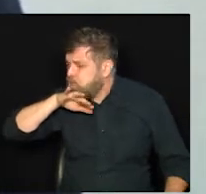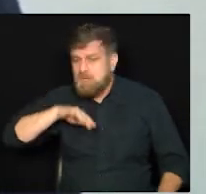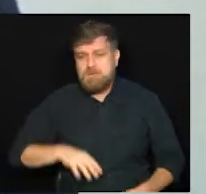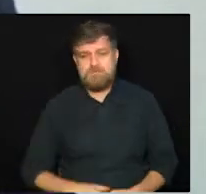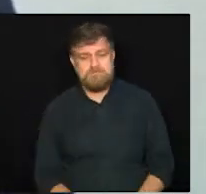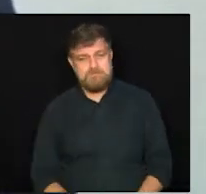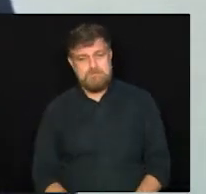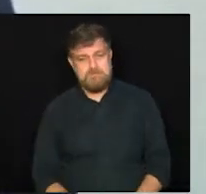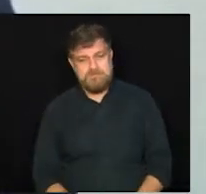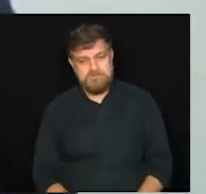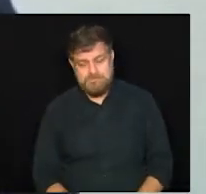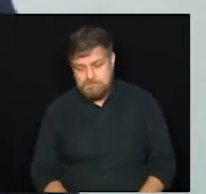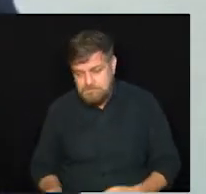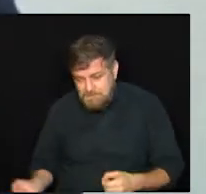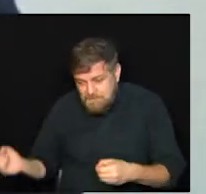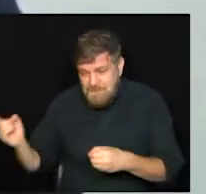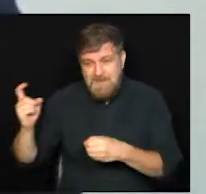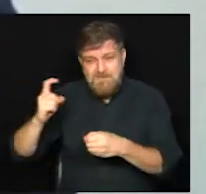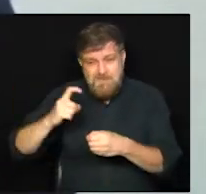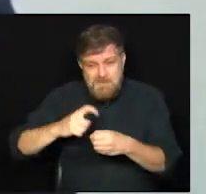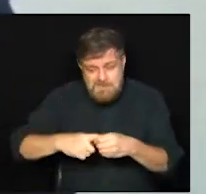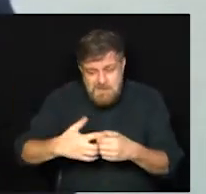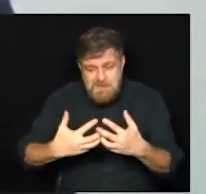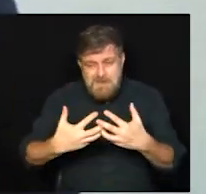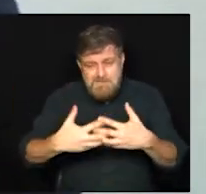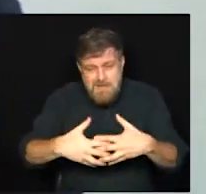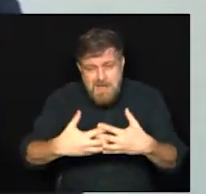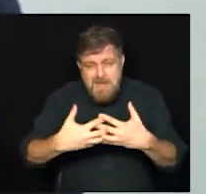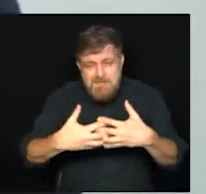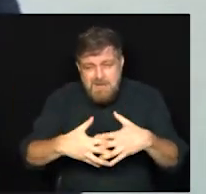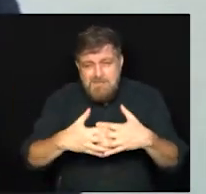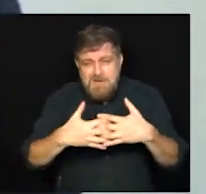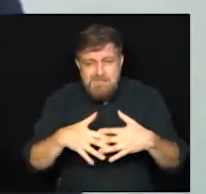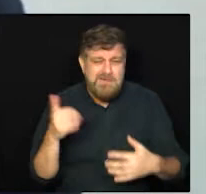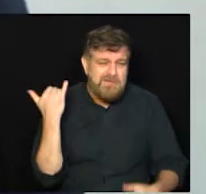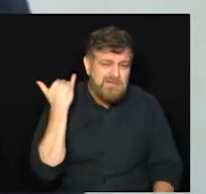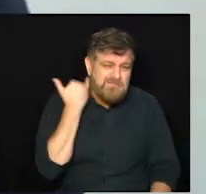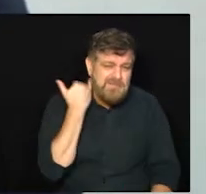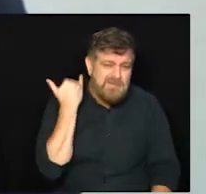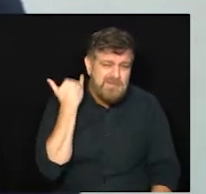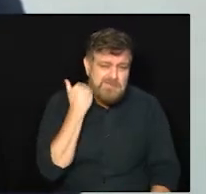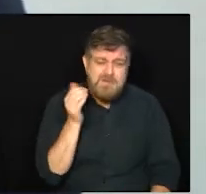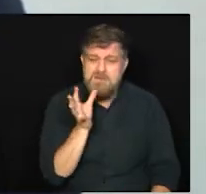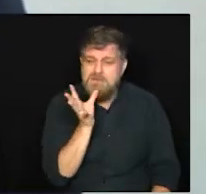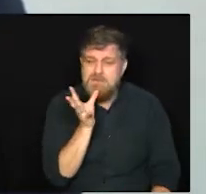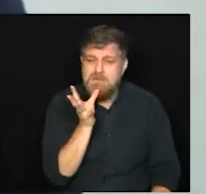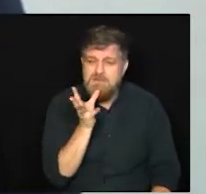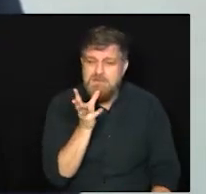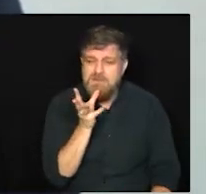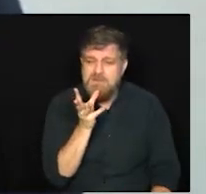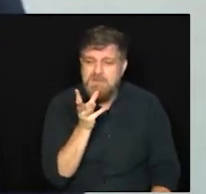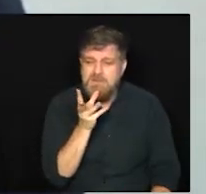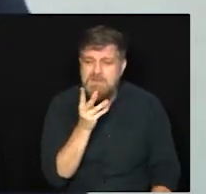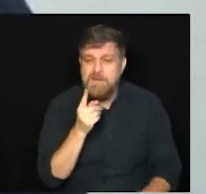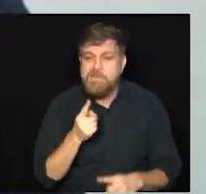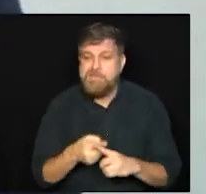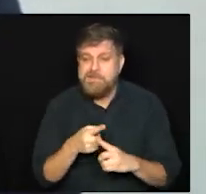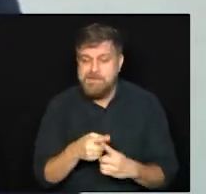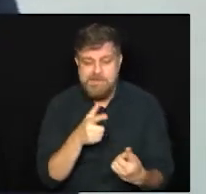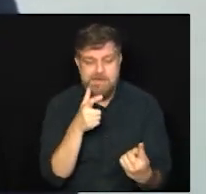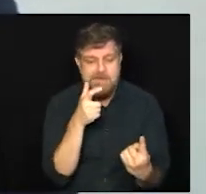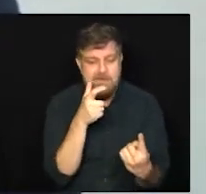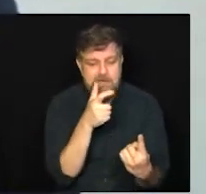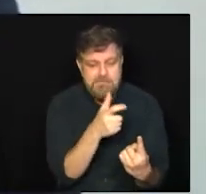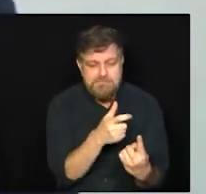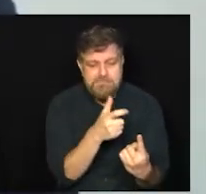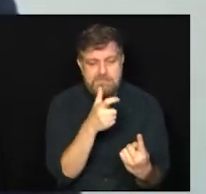O retorno do segmento vai ser lento. Infelizmente, a vacinação é conhecimento